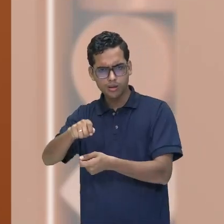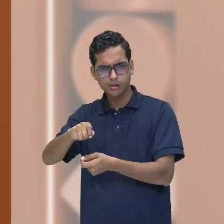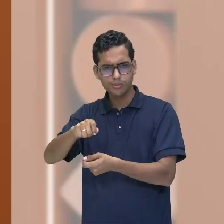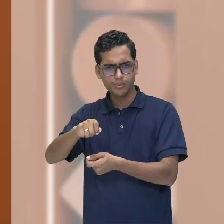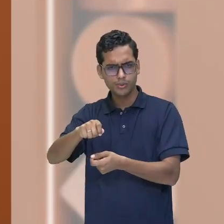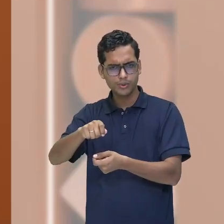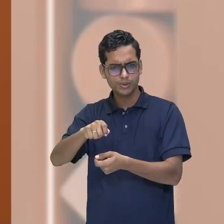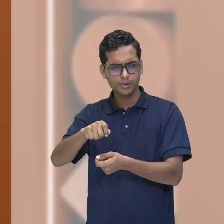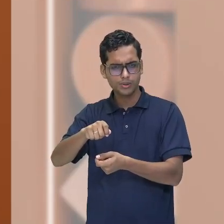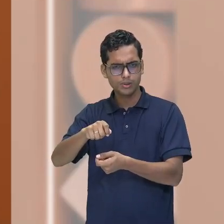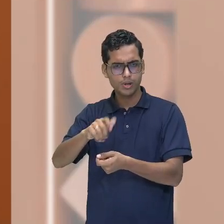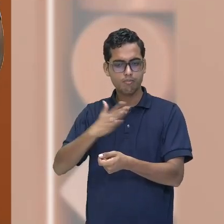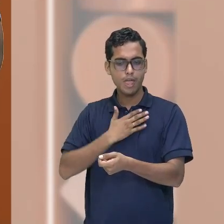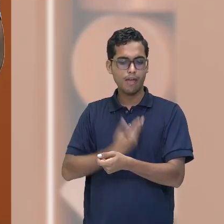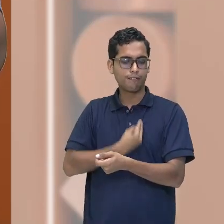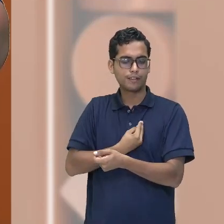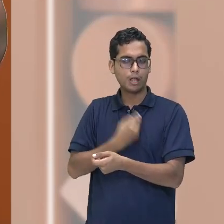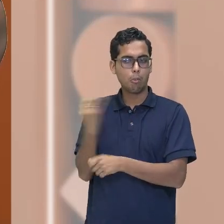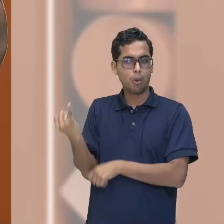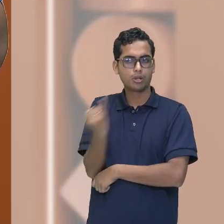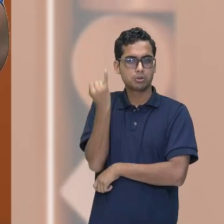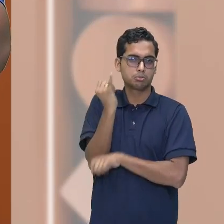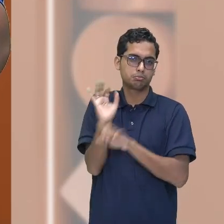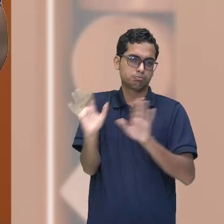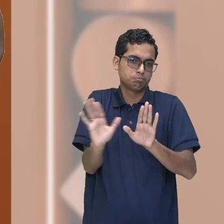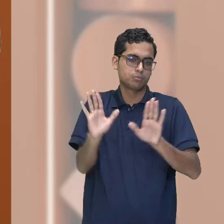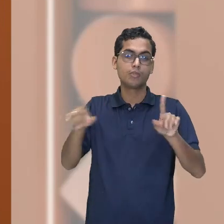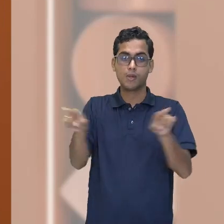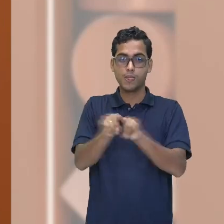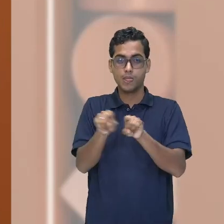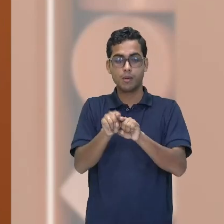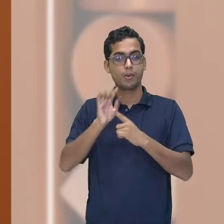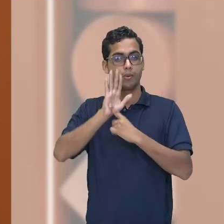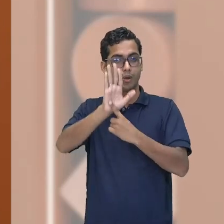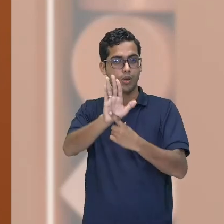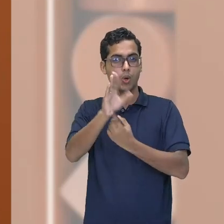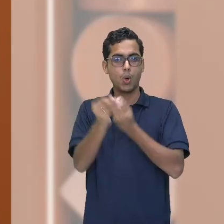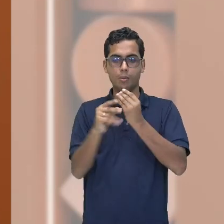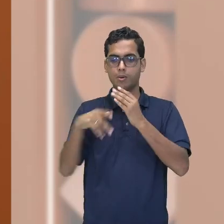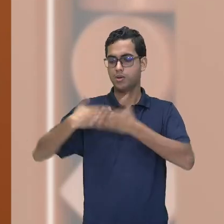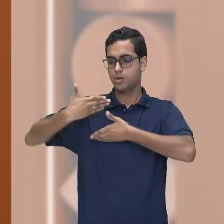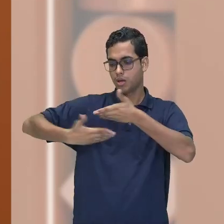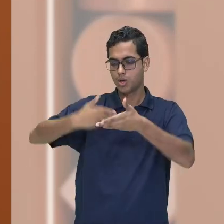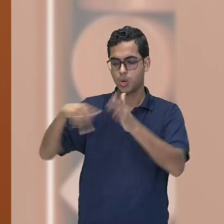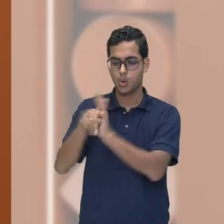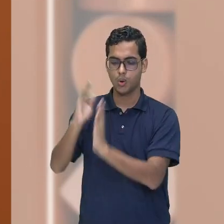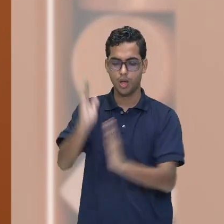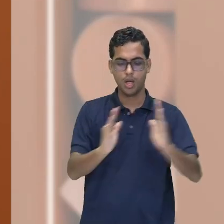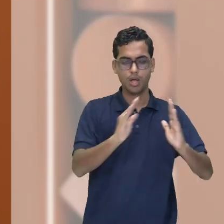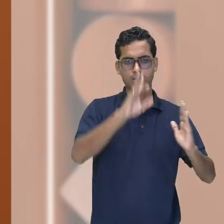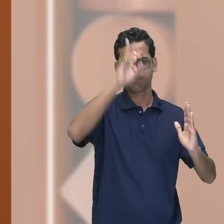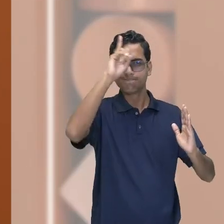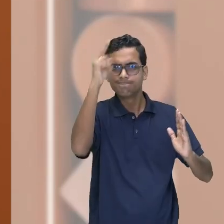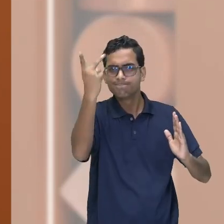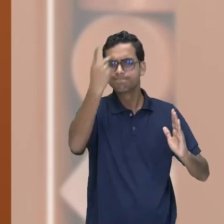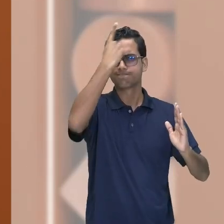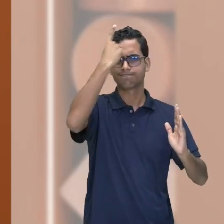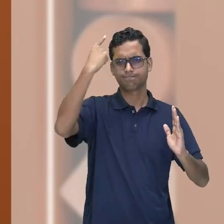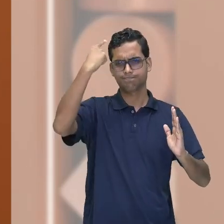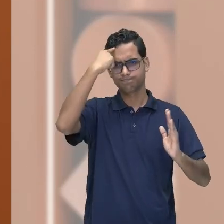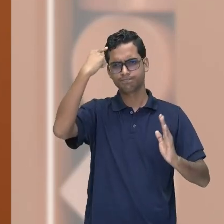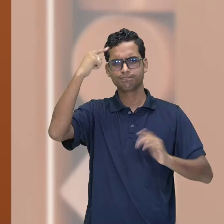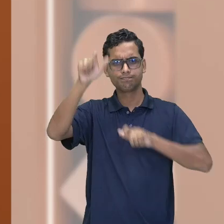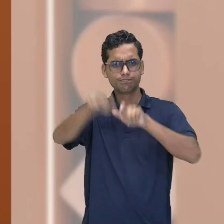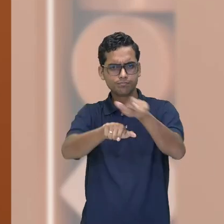existem fatos históricos que justamente marcam esses processos de mudança na forma como as pessoas pensam, trazem